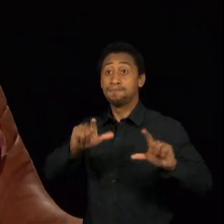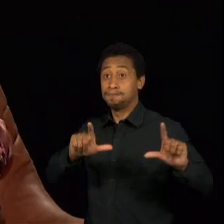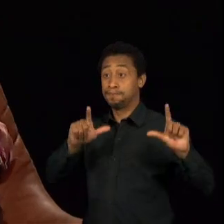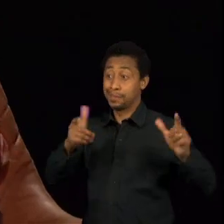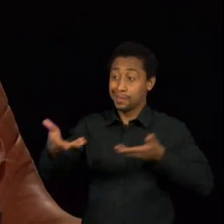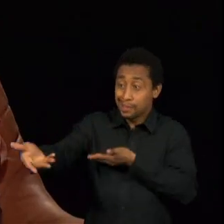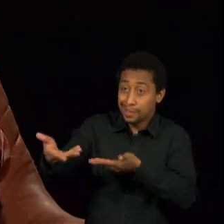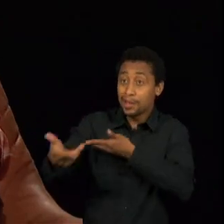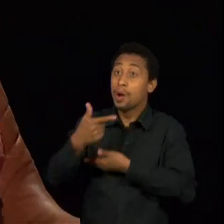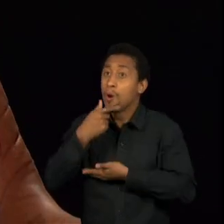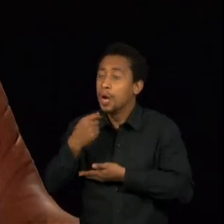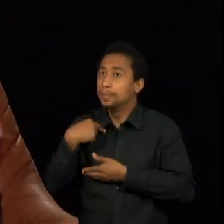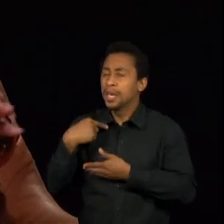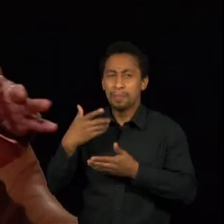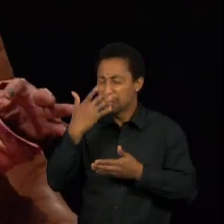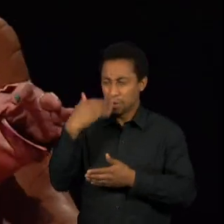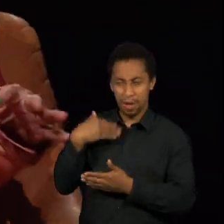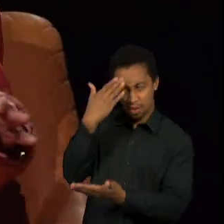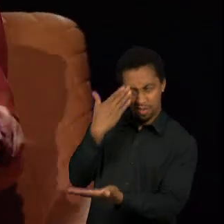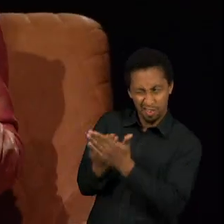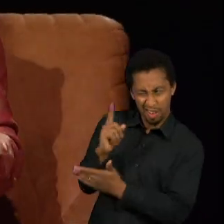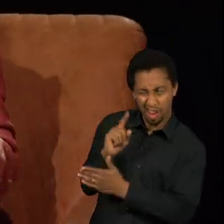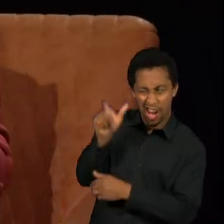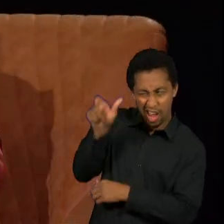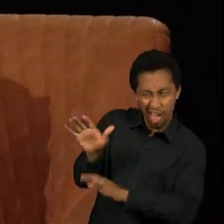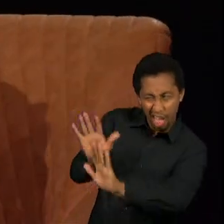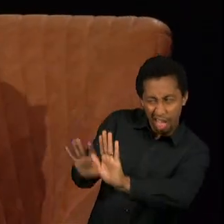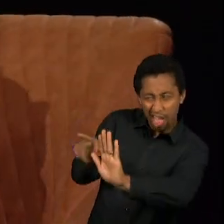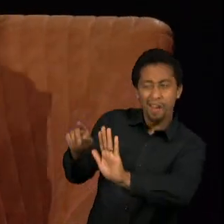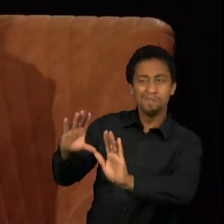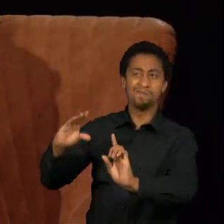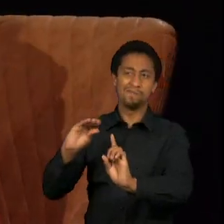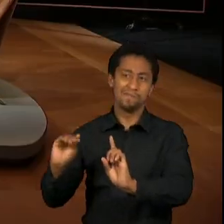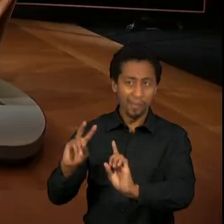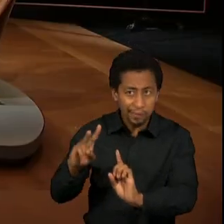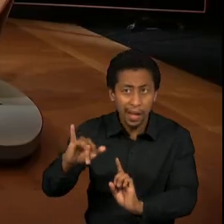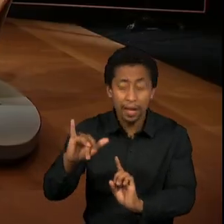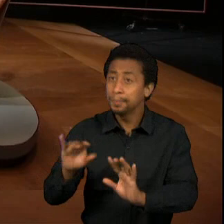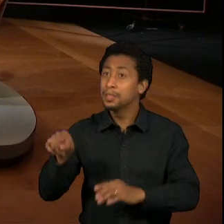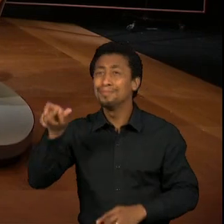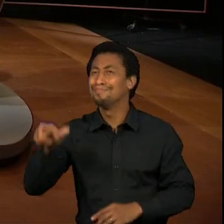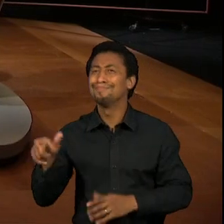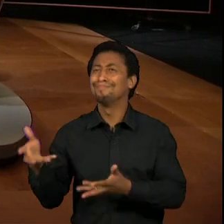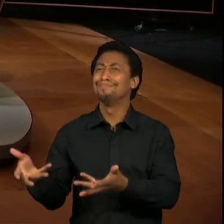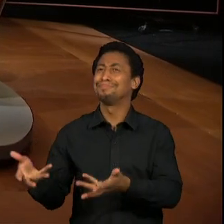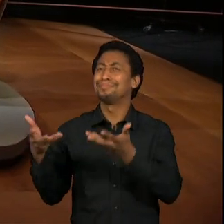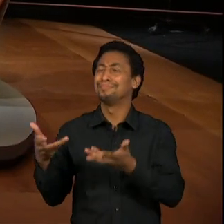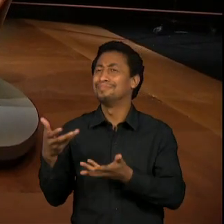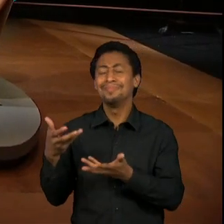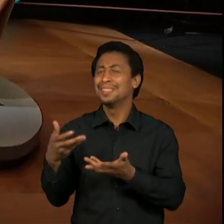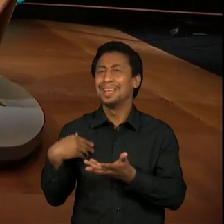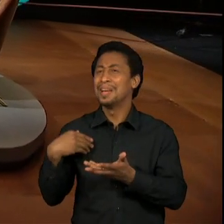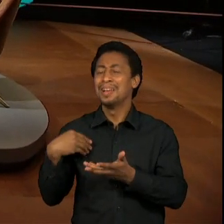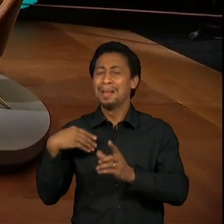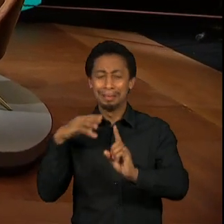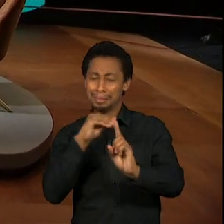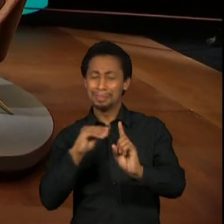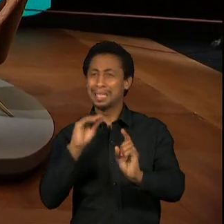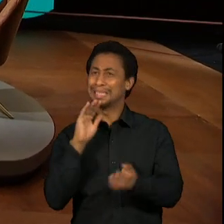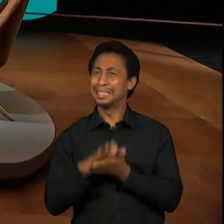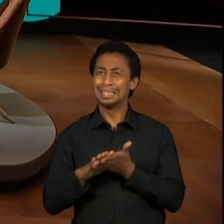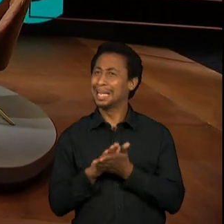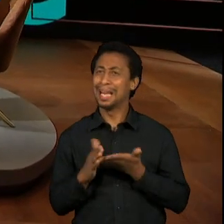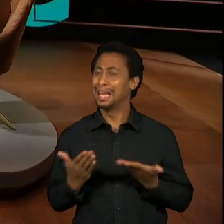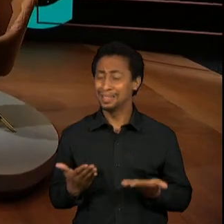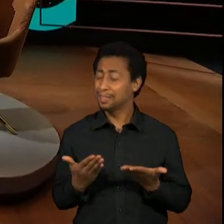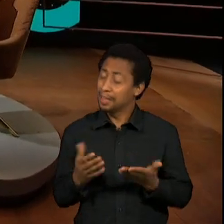com um homem ia receber uma cantada. O Silvio não era nada disso, sabe? O Silvio era uma cabeça maravilhosa. E é isso,